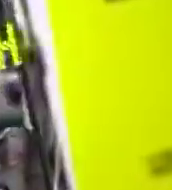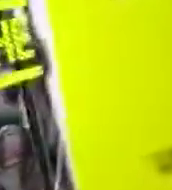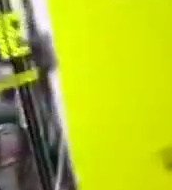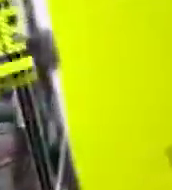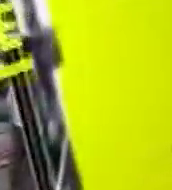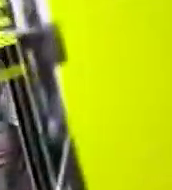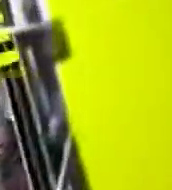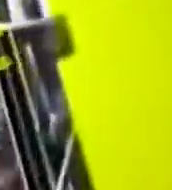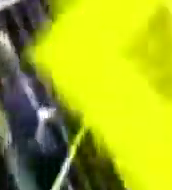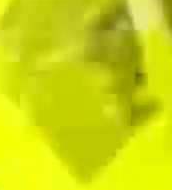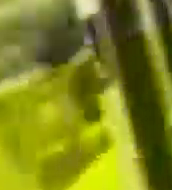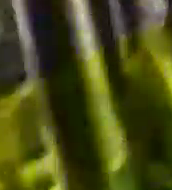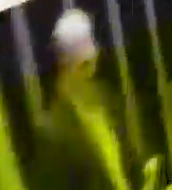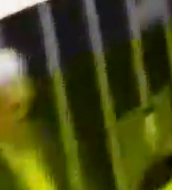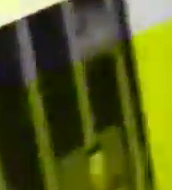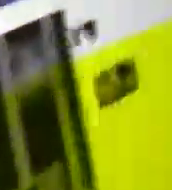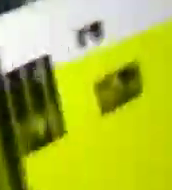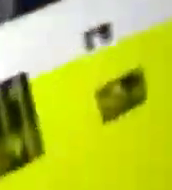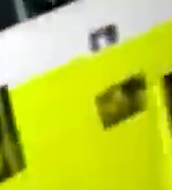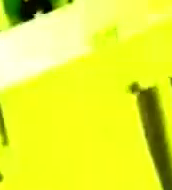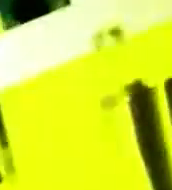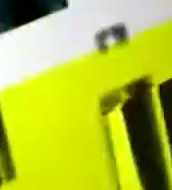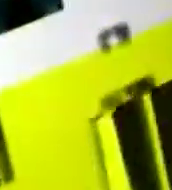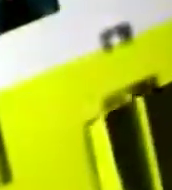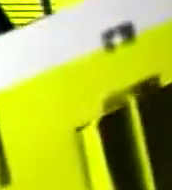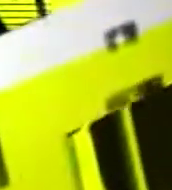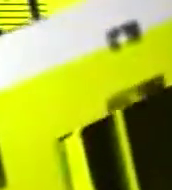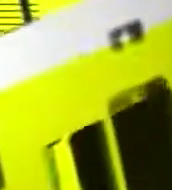Que não que sejam menos importantes.